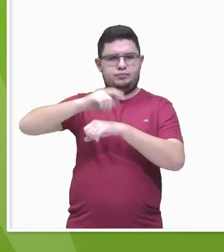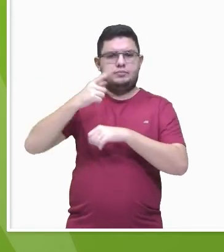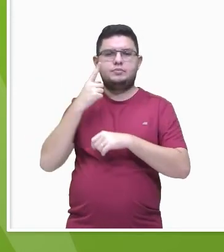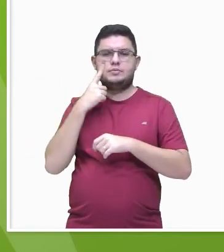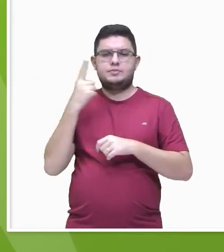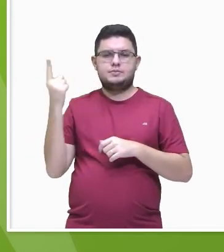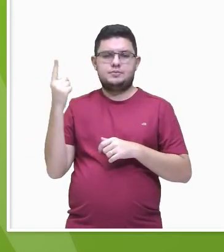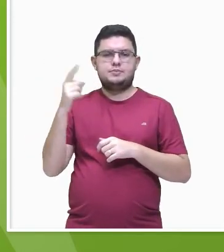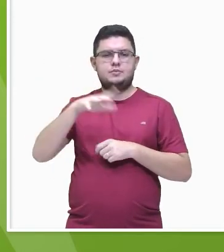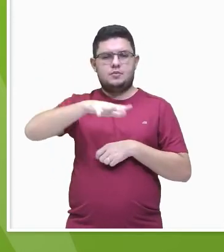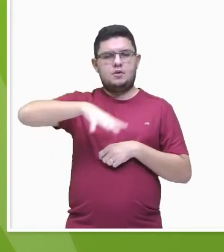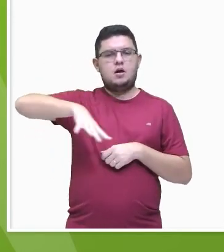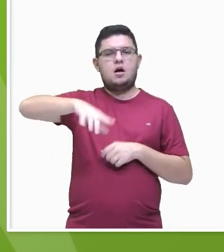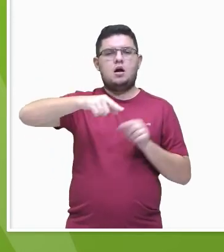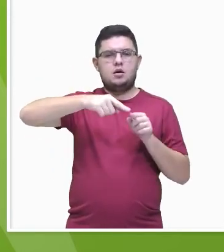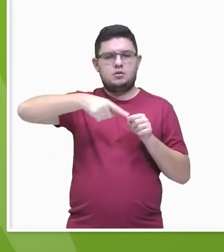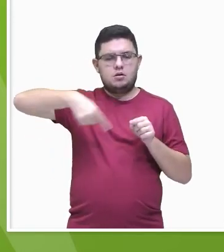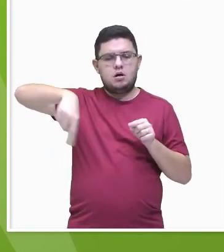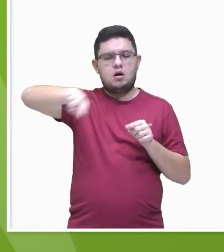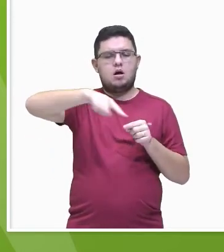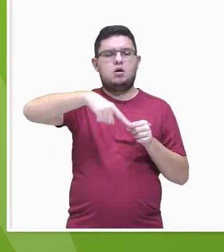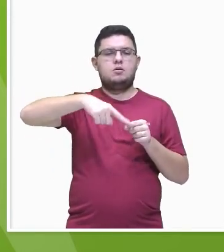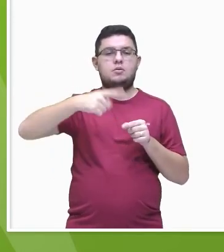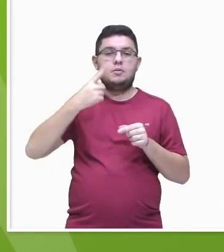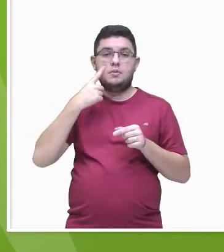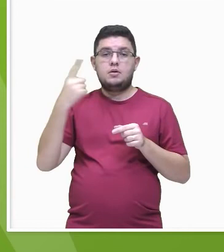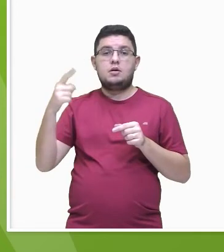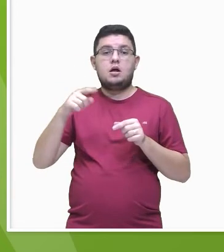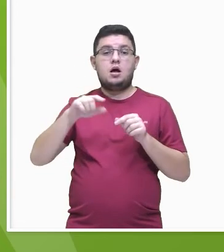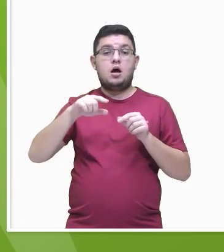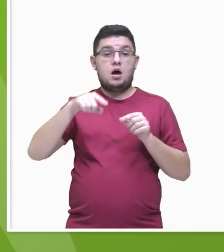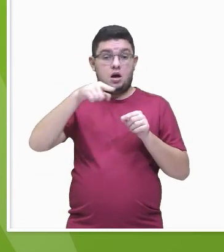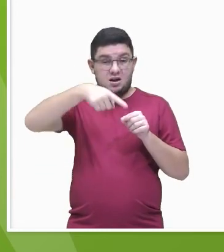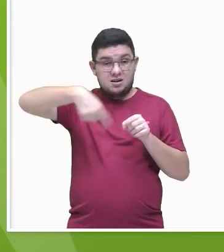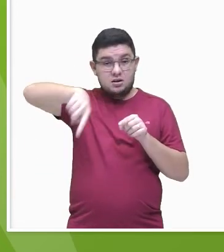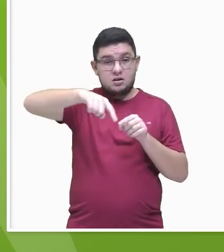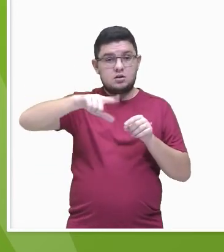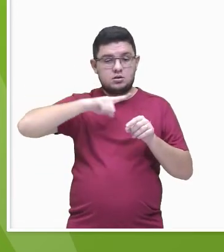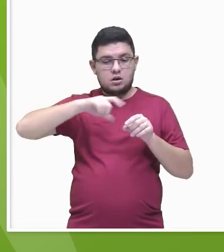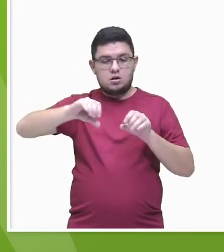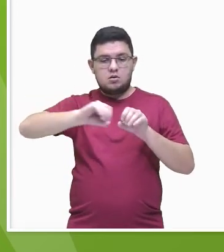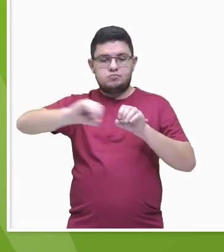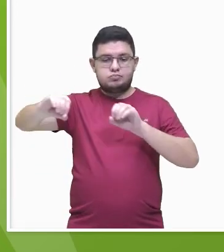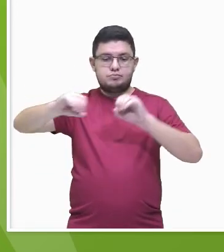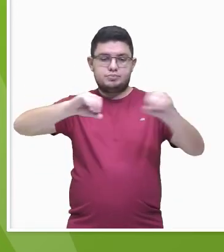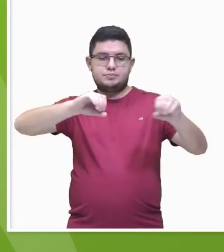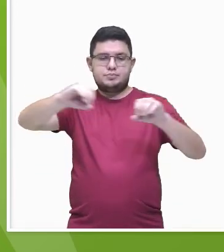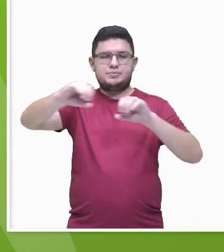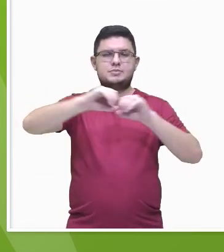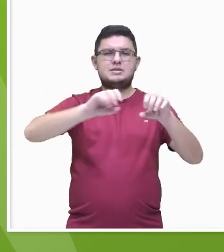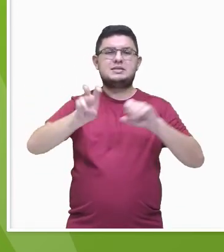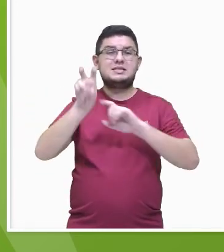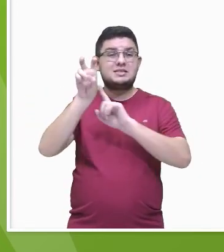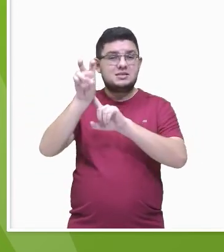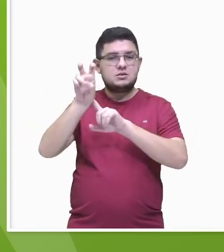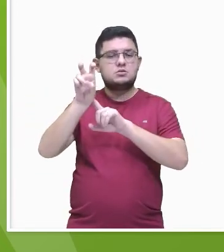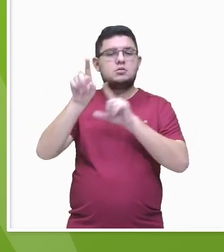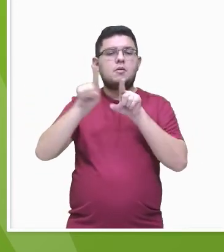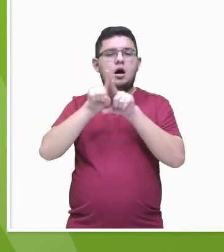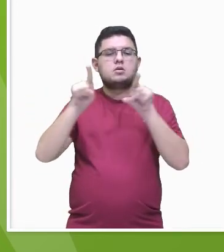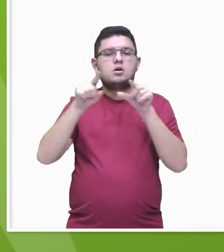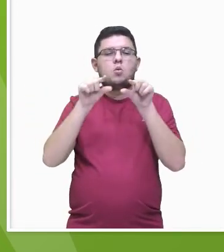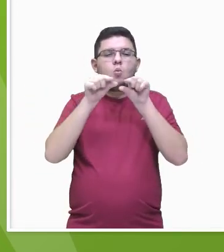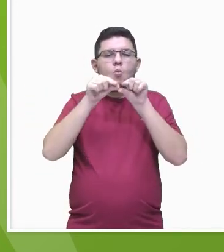tá? E aí, partem aí desse disco 5 braços, só que mais finos, como a gente está observando aqui, ó. Então